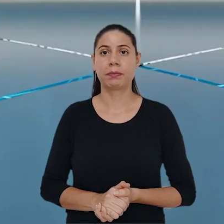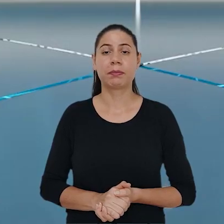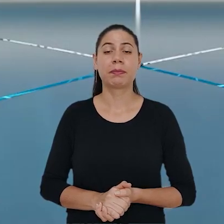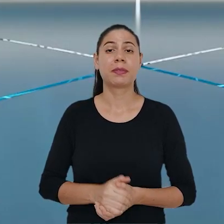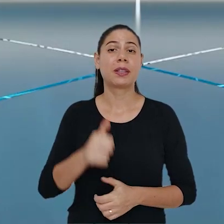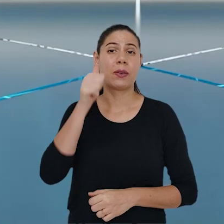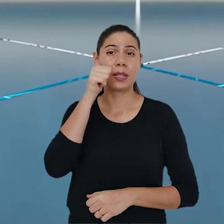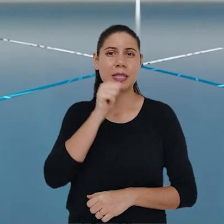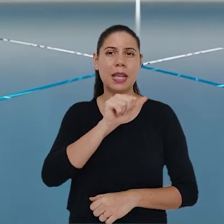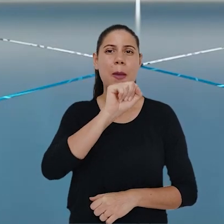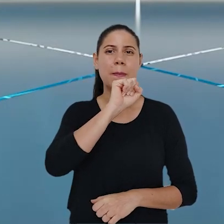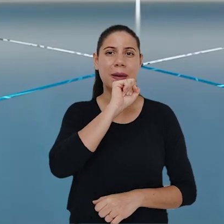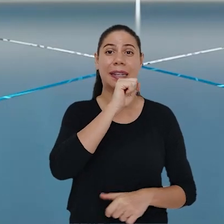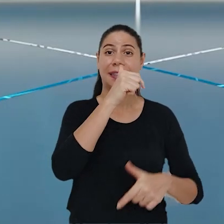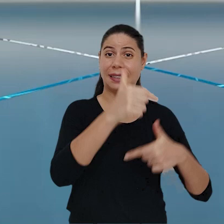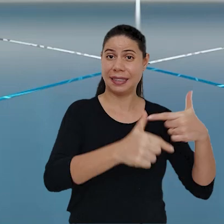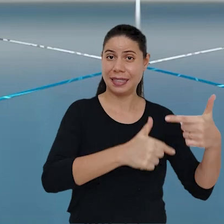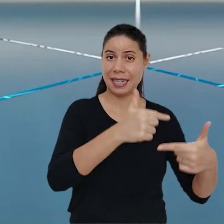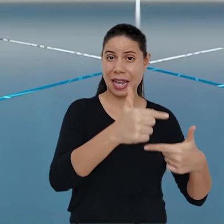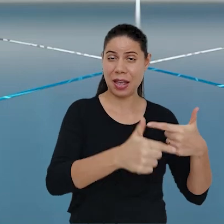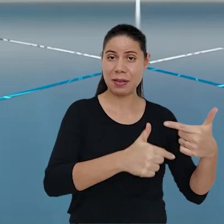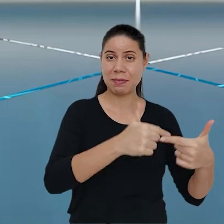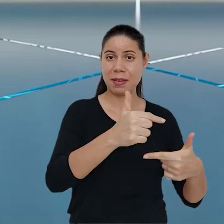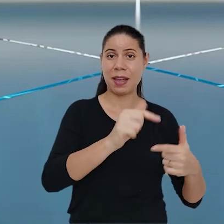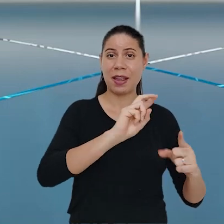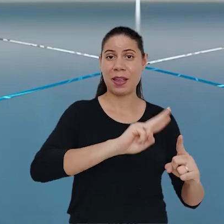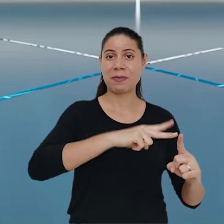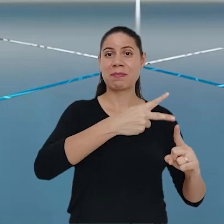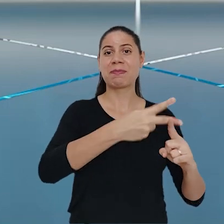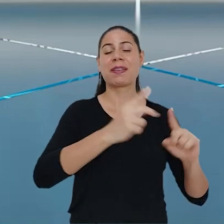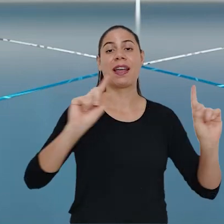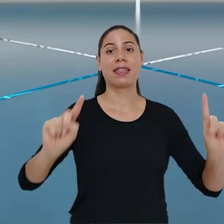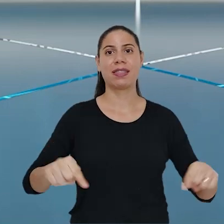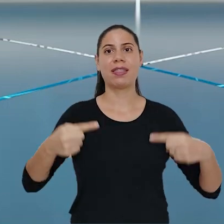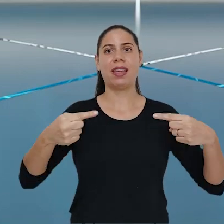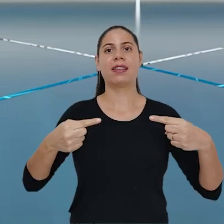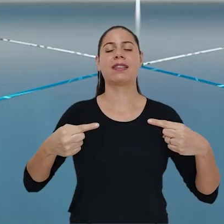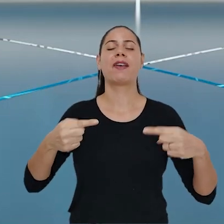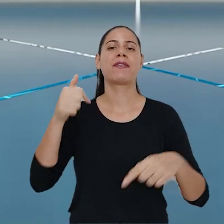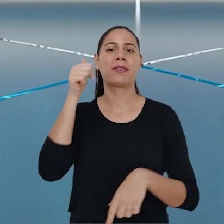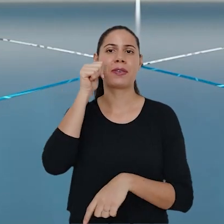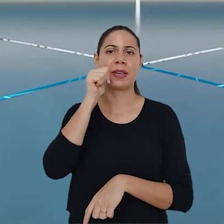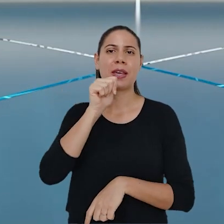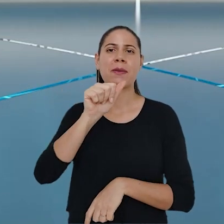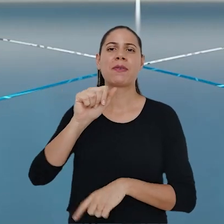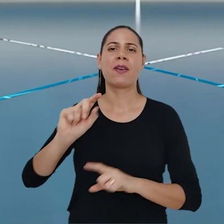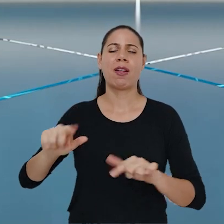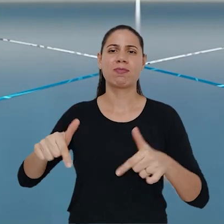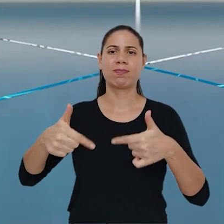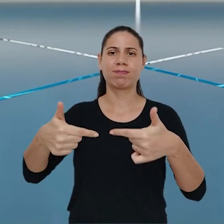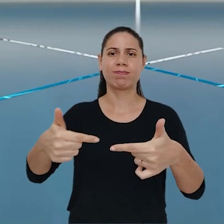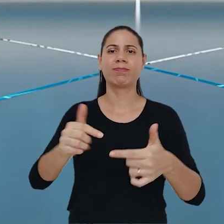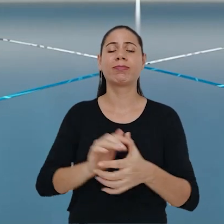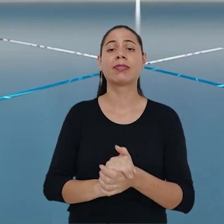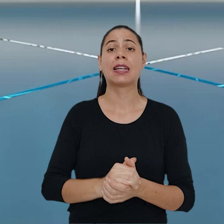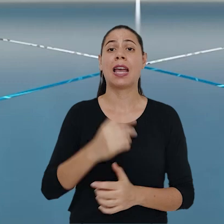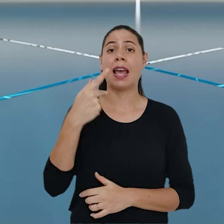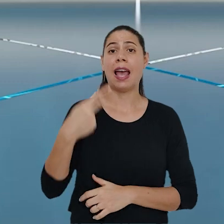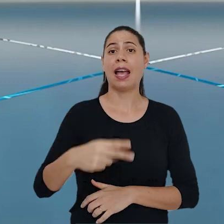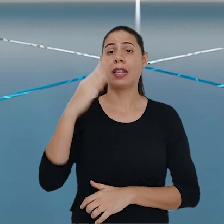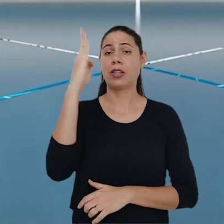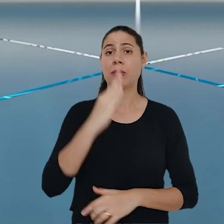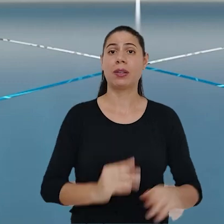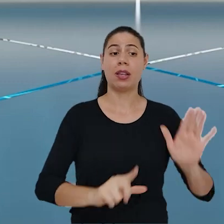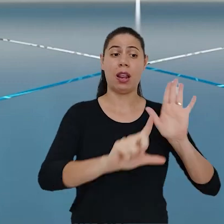Ser mãe e trabalhadora, um duplo desafio enfrentado por muitas mulheres em todo o mundo. No Brasil, a legislação